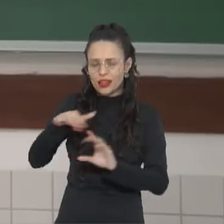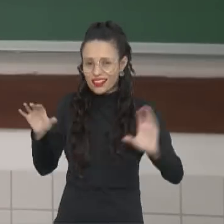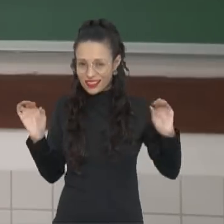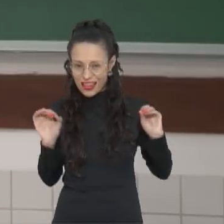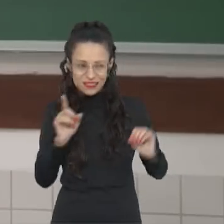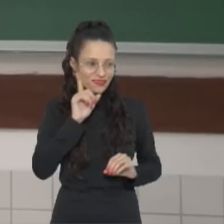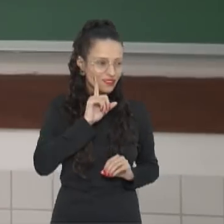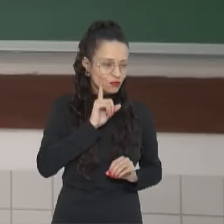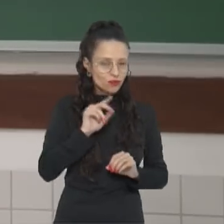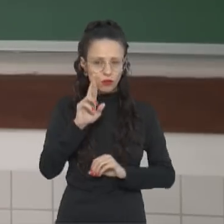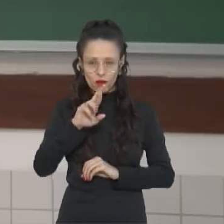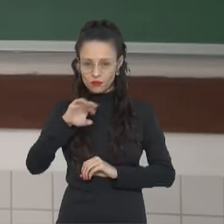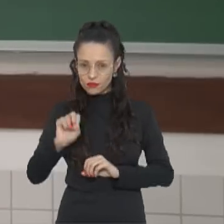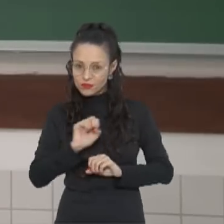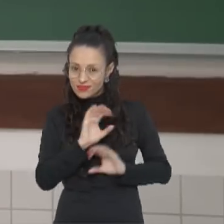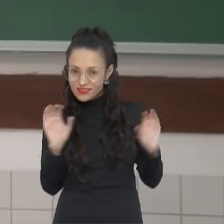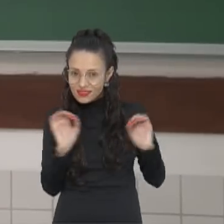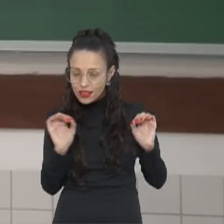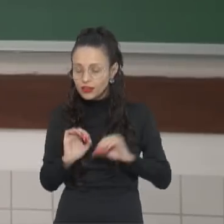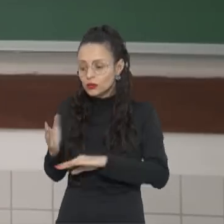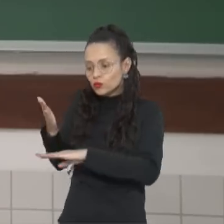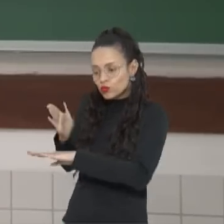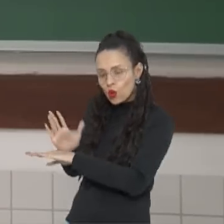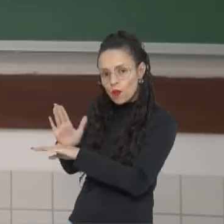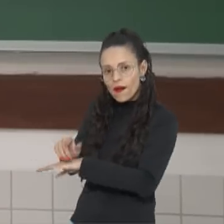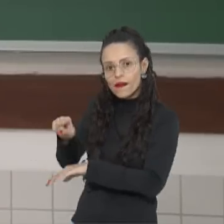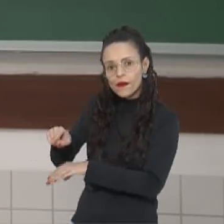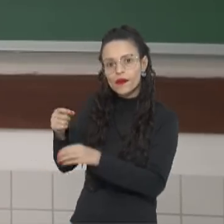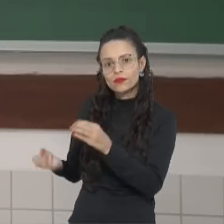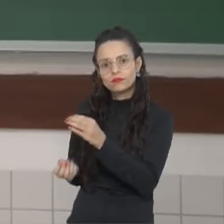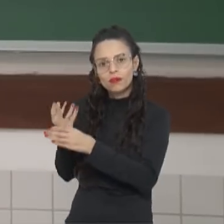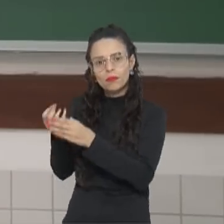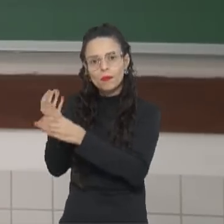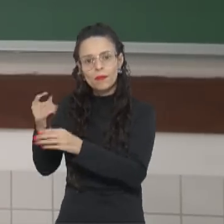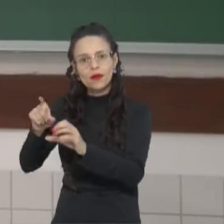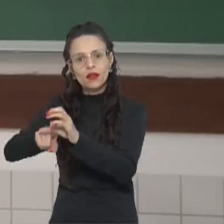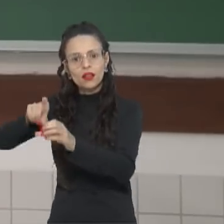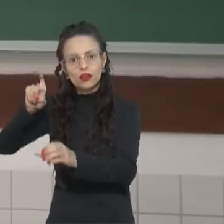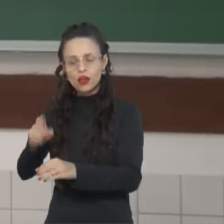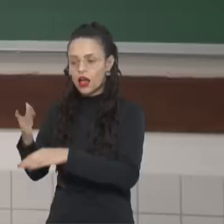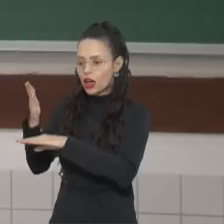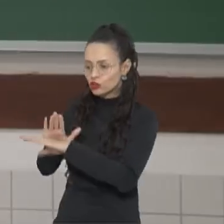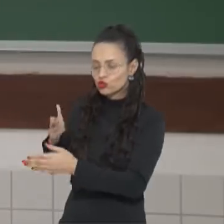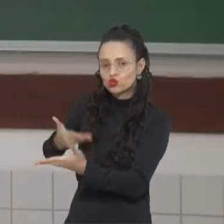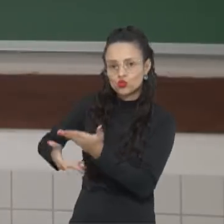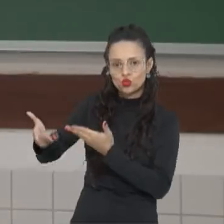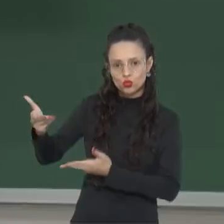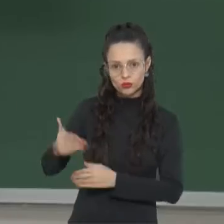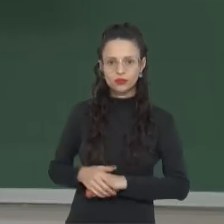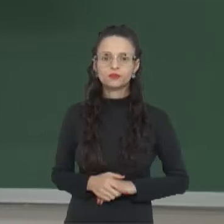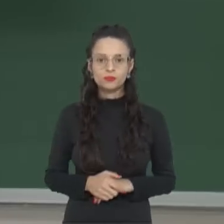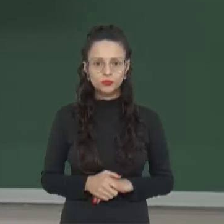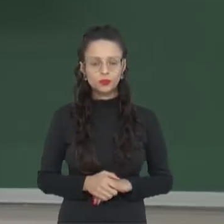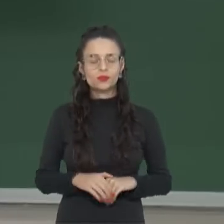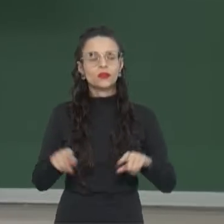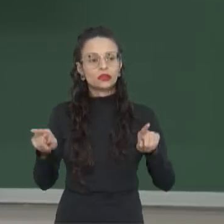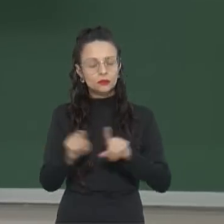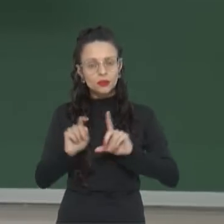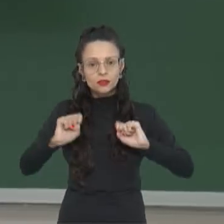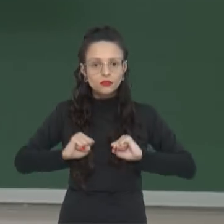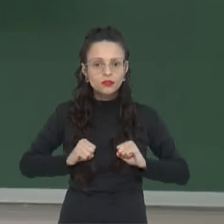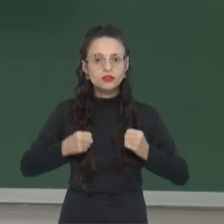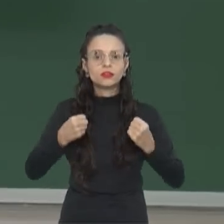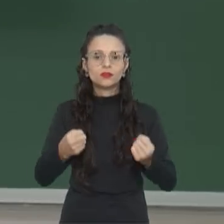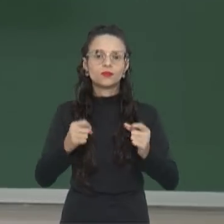uma cooperação entre esses novos países que estavam surgindo, de ajuda mútua. E a defesa